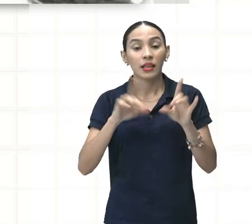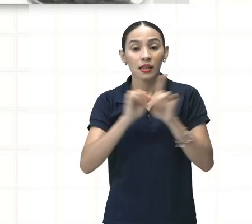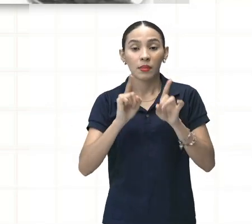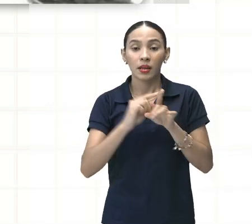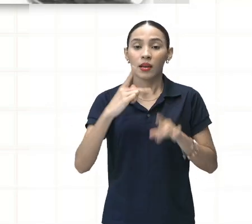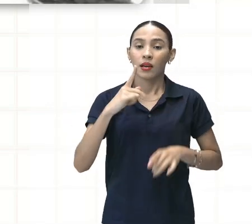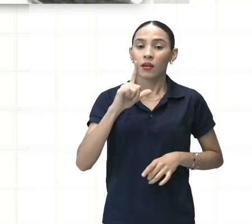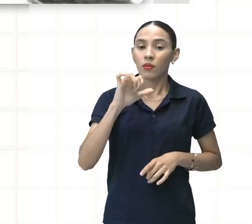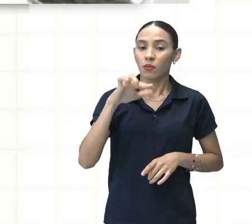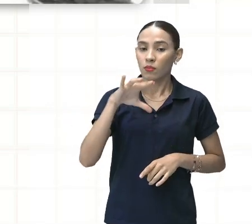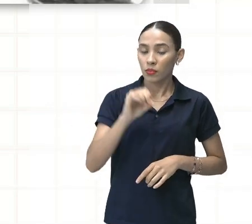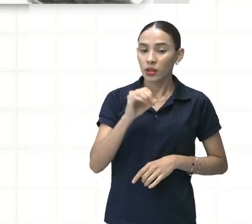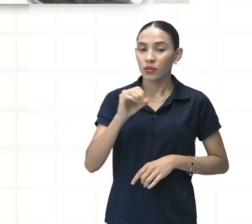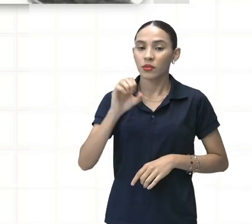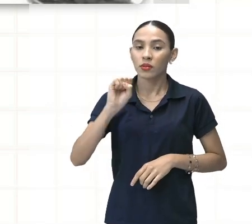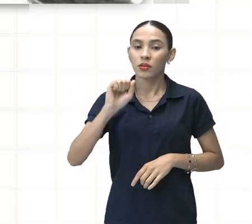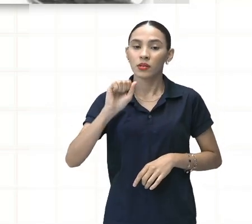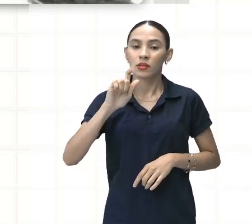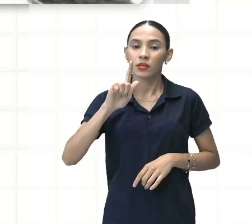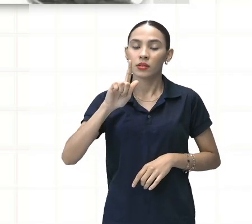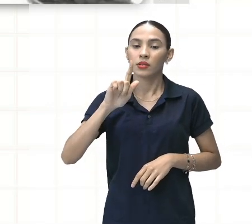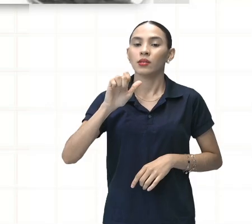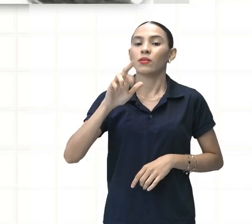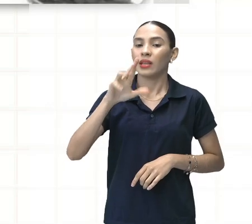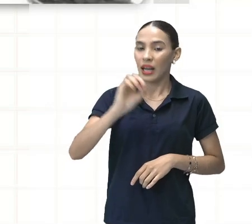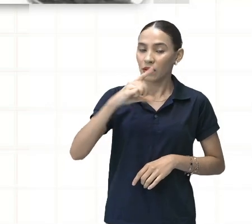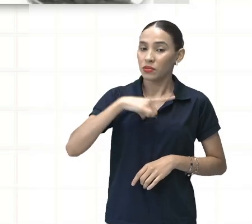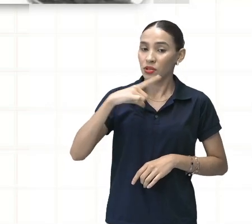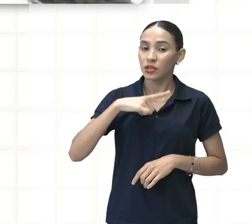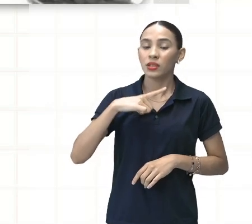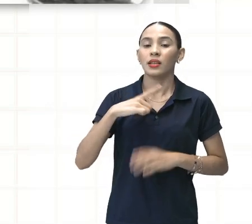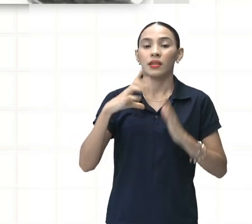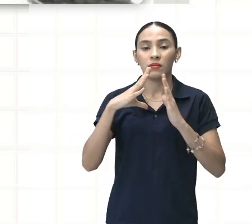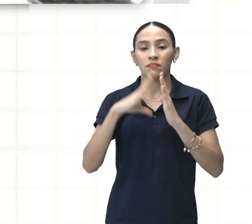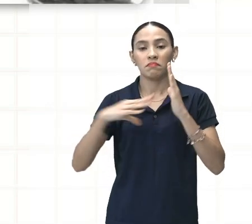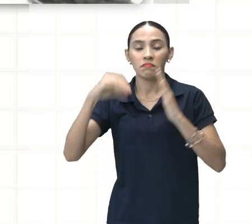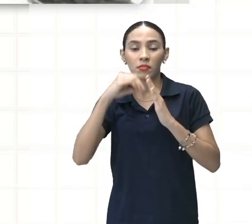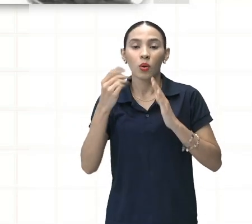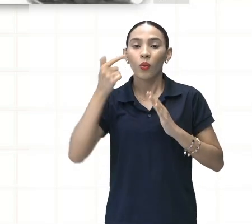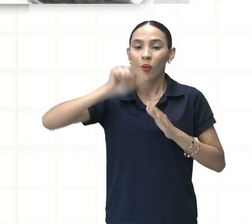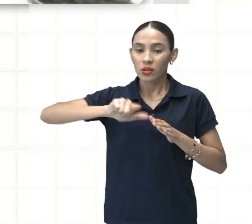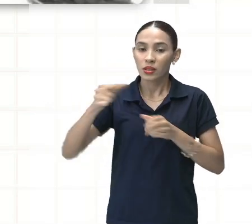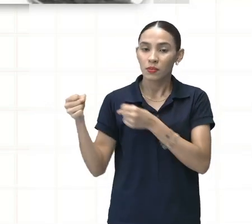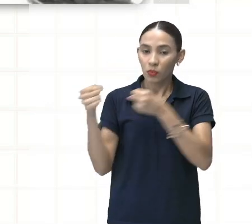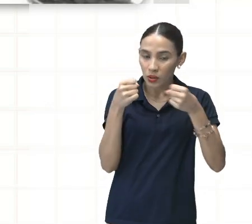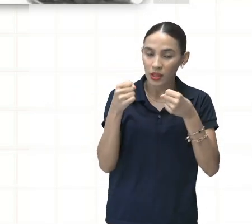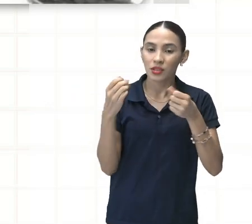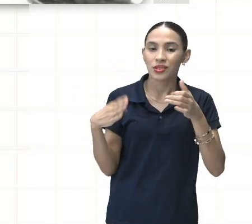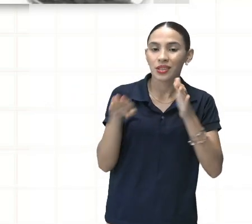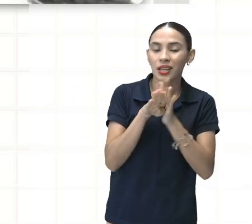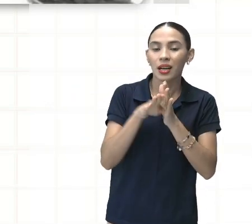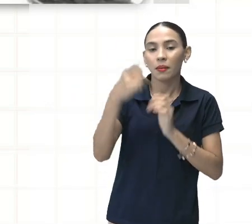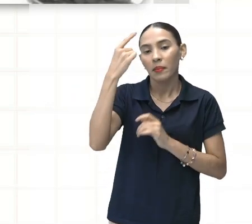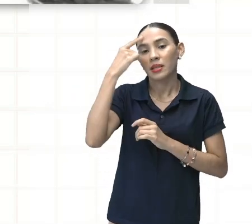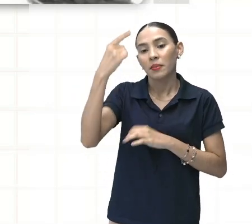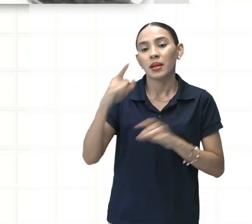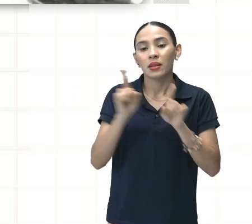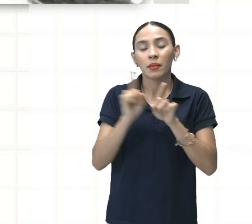Plínio Salgado, liderada por Plínio Salgado, que tinha ali aspirações também de chegar ao poder com um